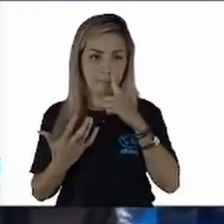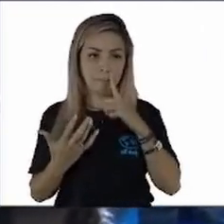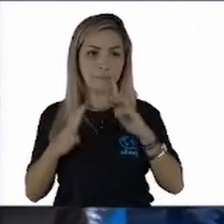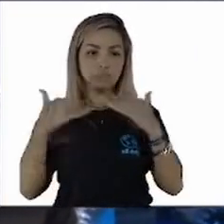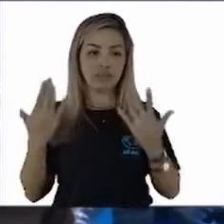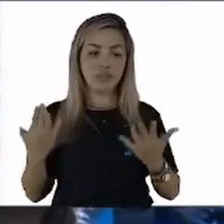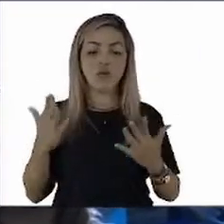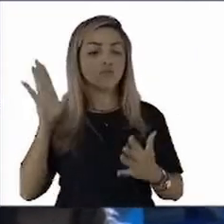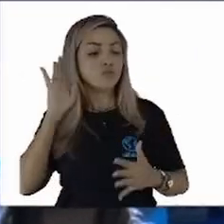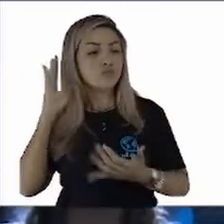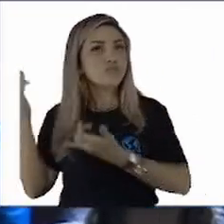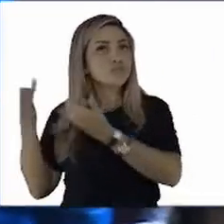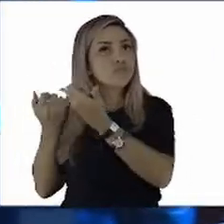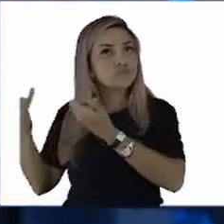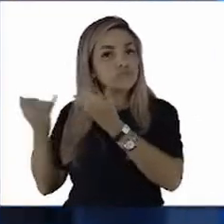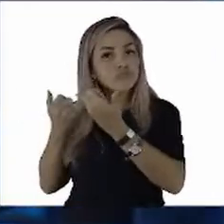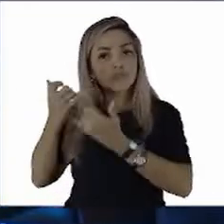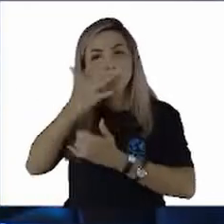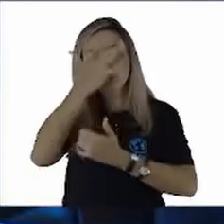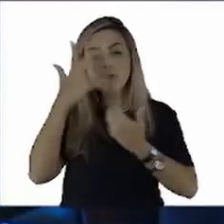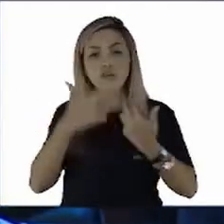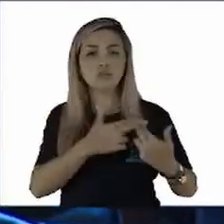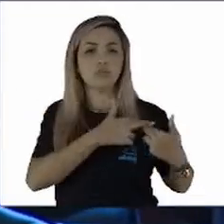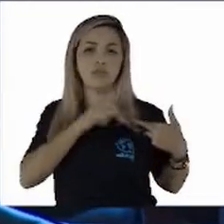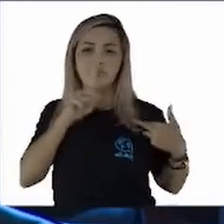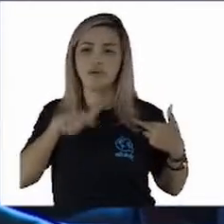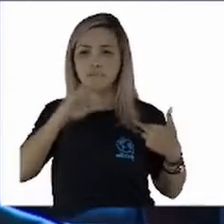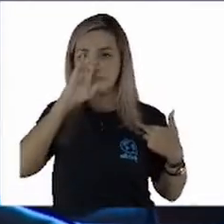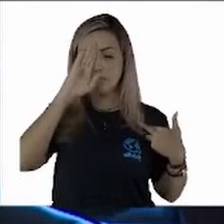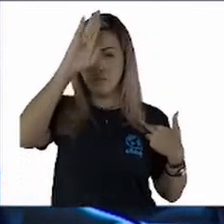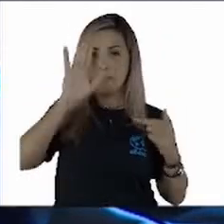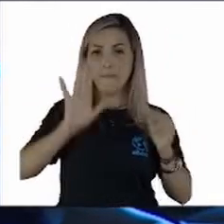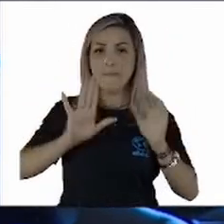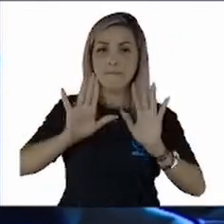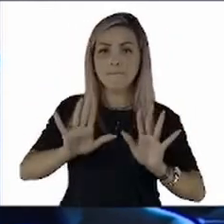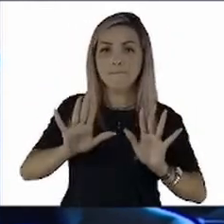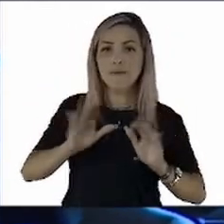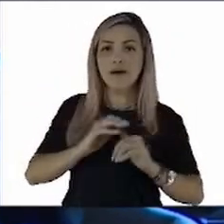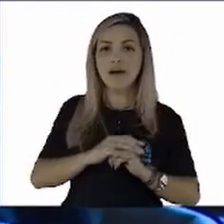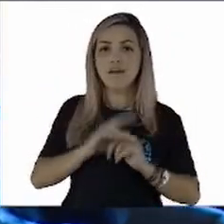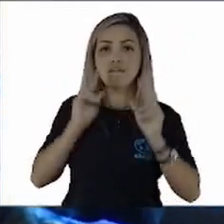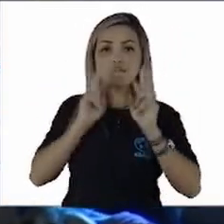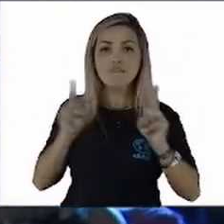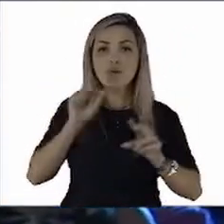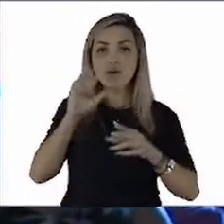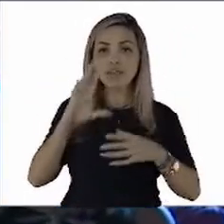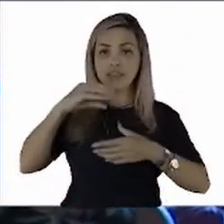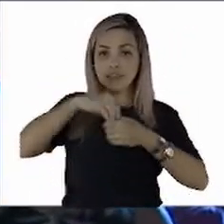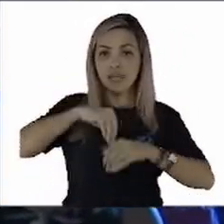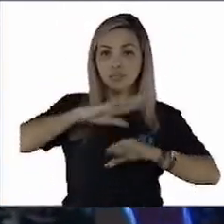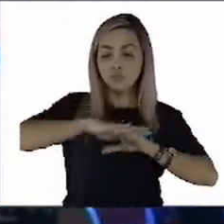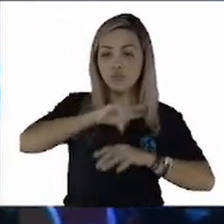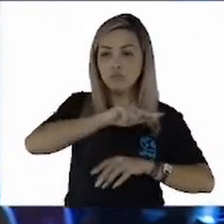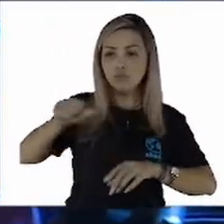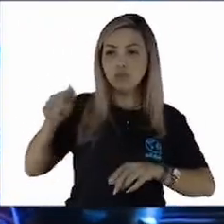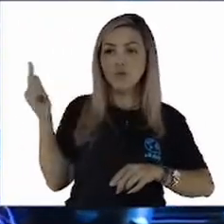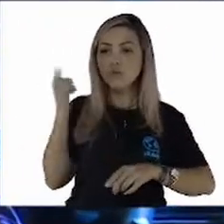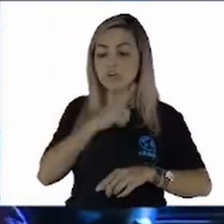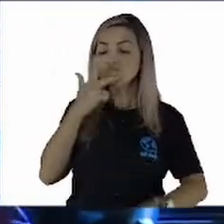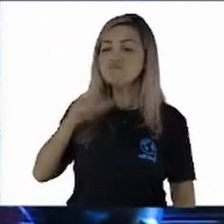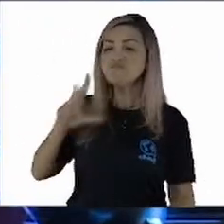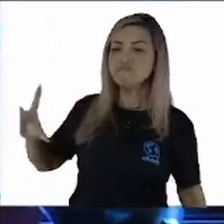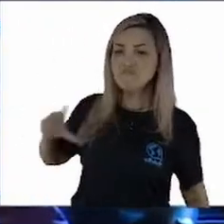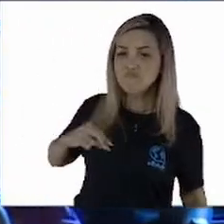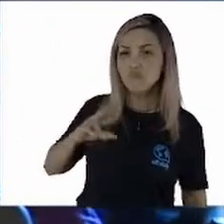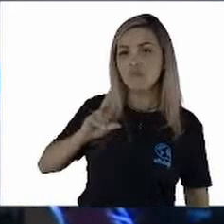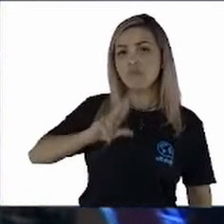a escuta para os responsáveis é fundamental, mas o ver o que está aí dentro, que você diz, cara, eu